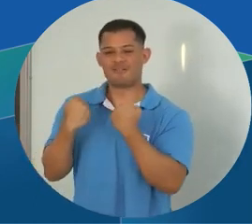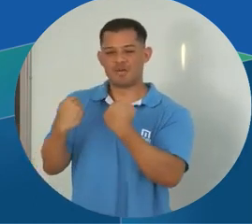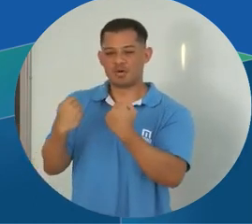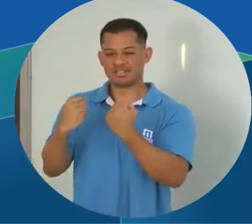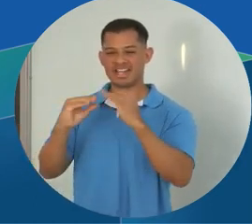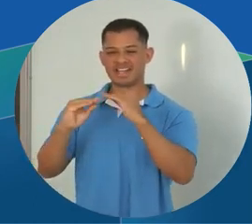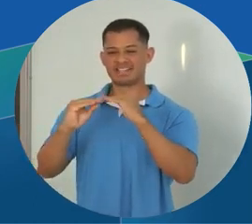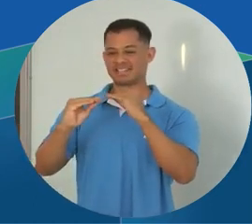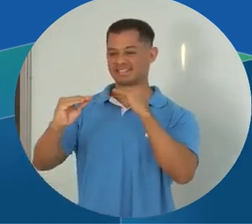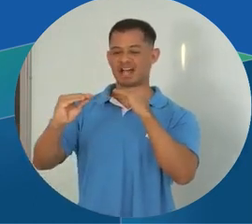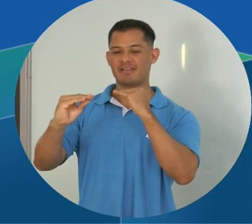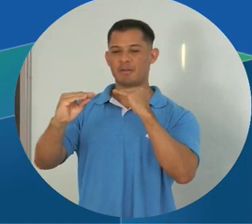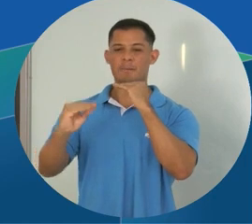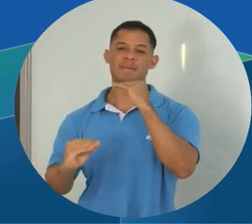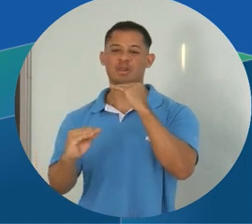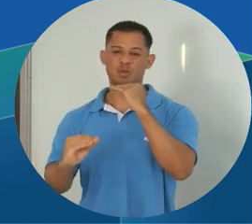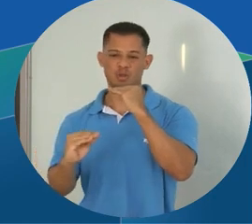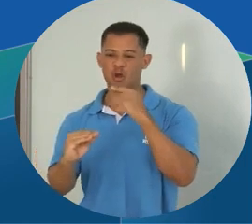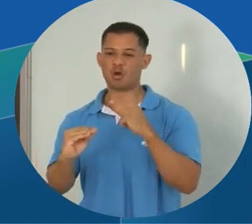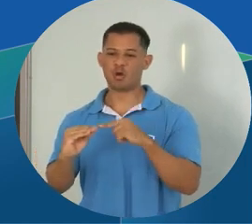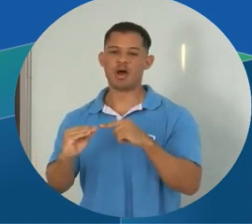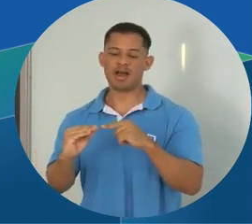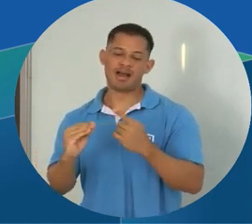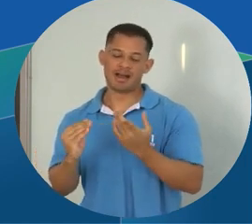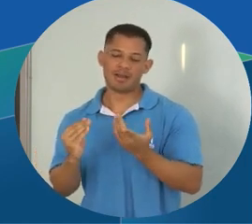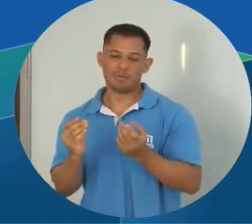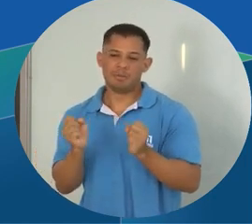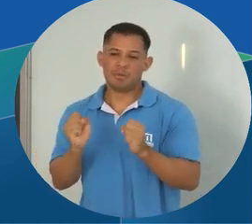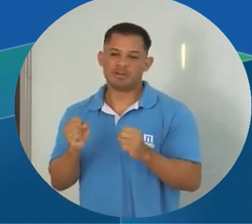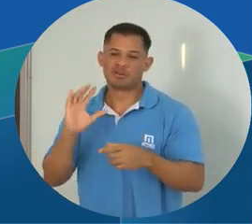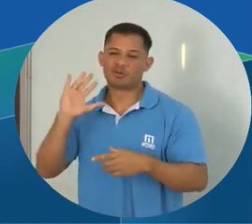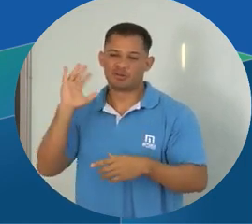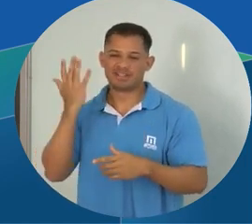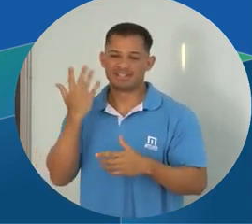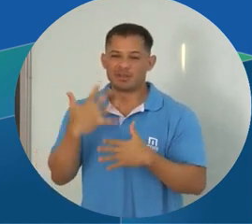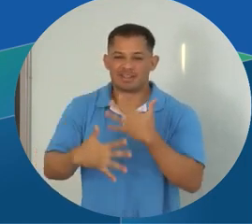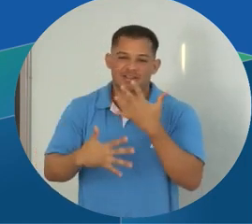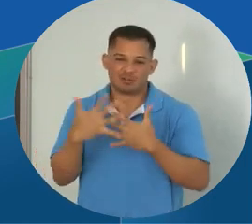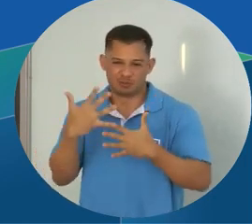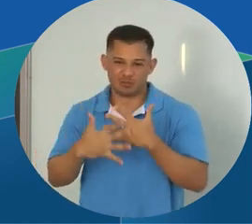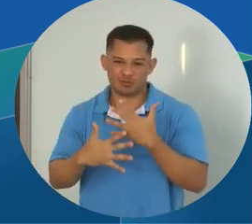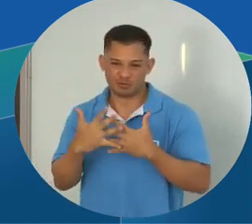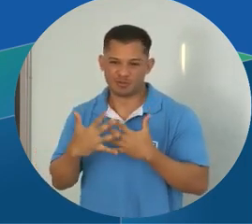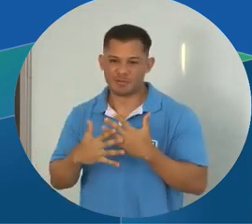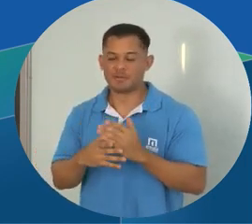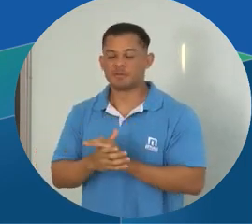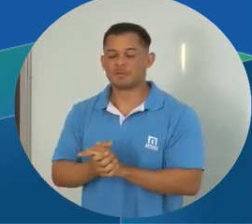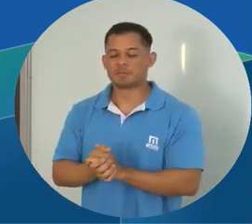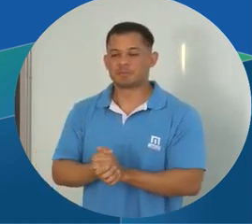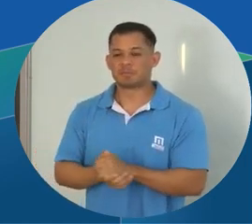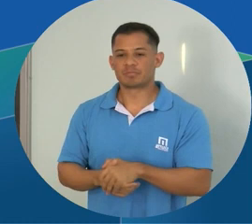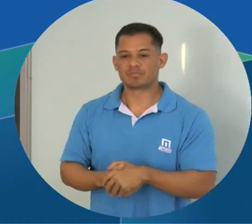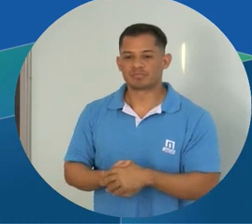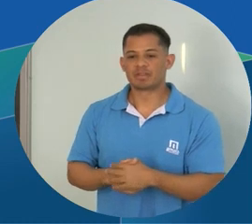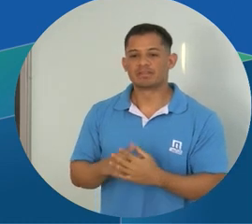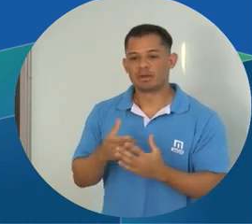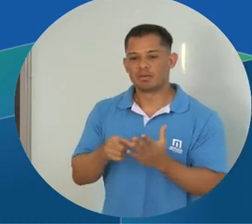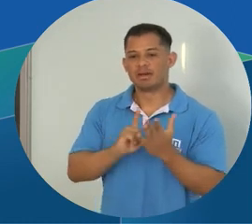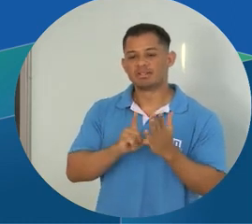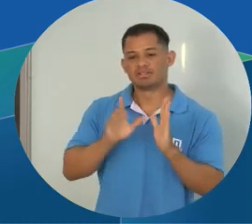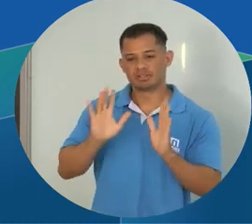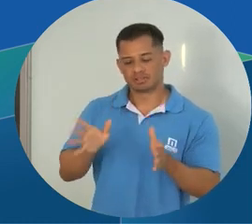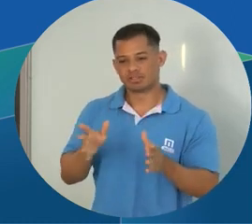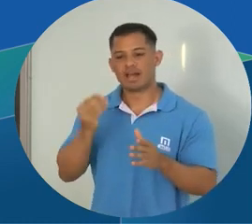estabilizante será menor, pode dar algum tipo de transtorno. Nesse caso aqui, houve essa consideração, foram feitos ensaios de